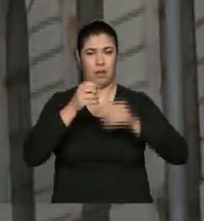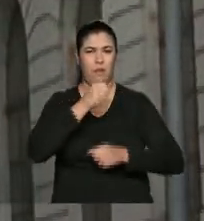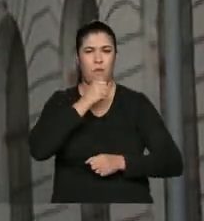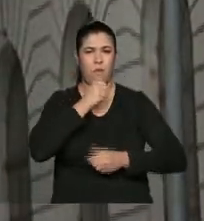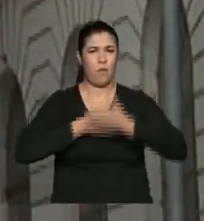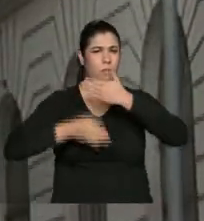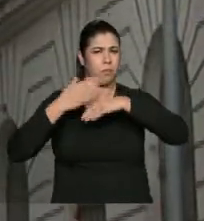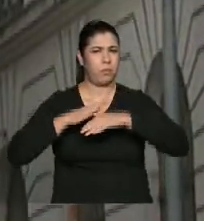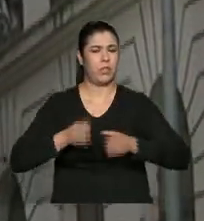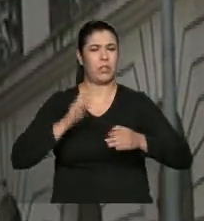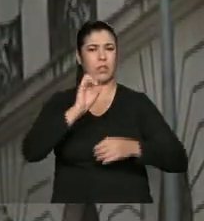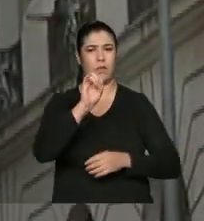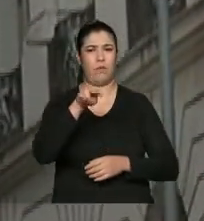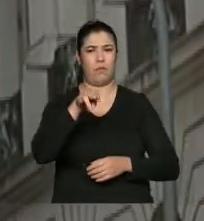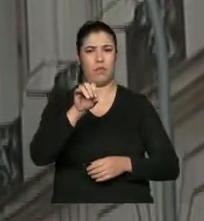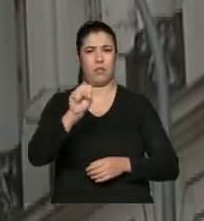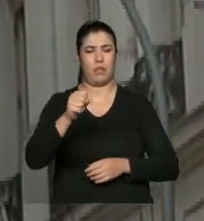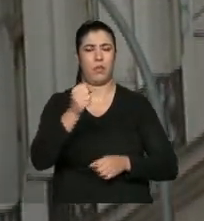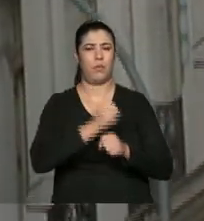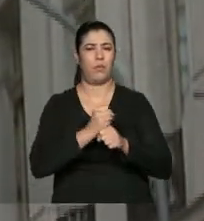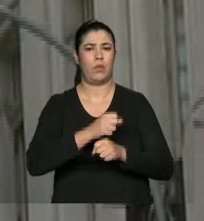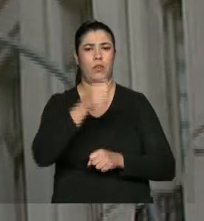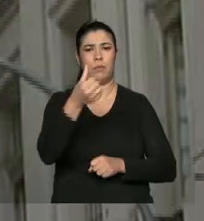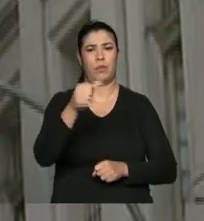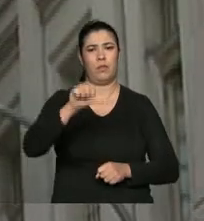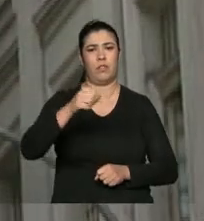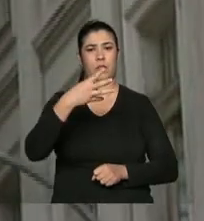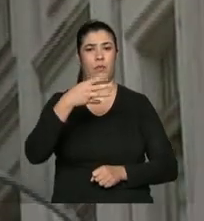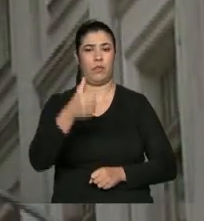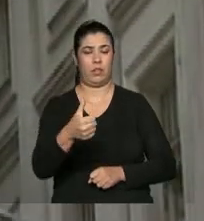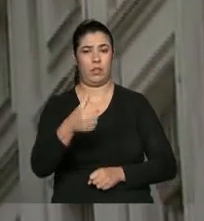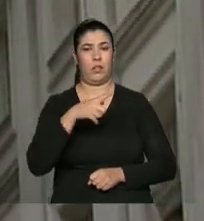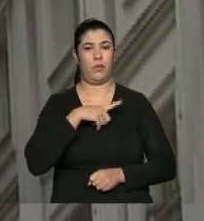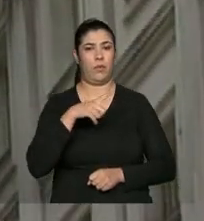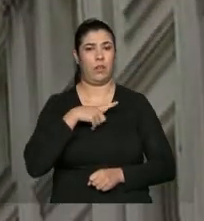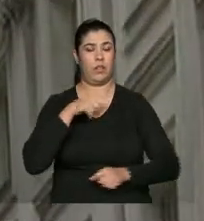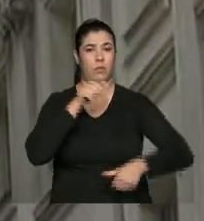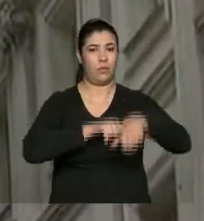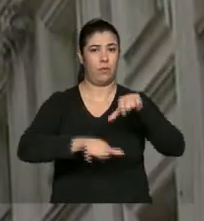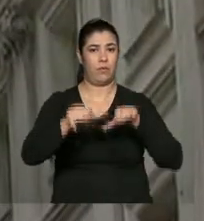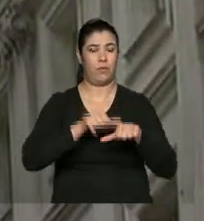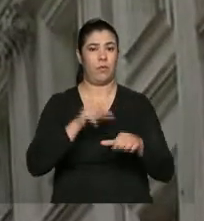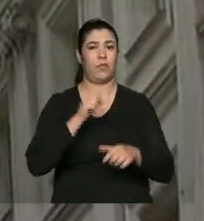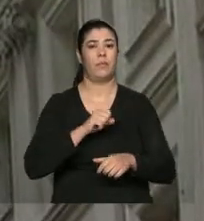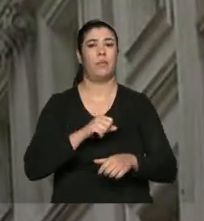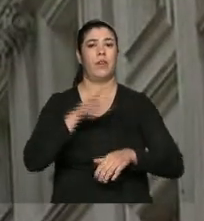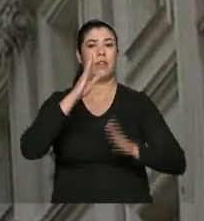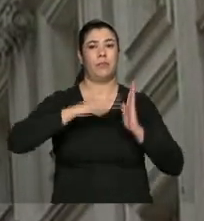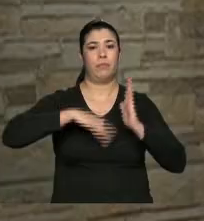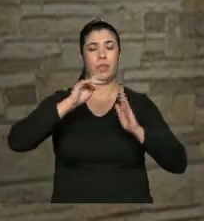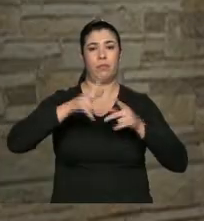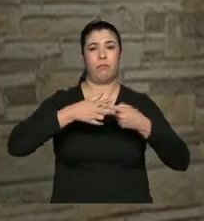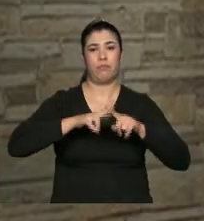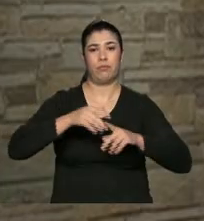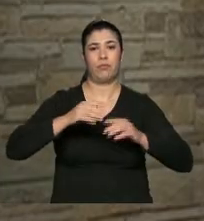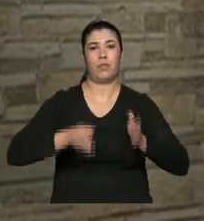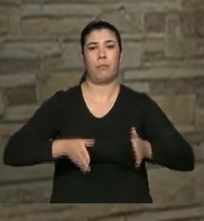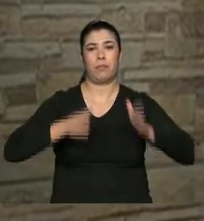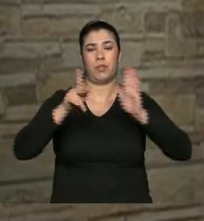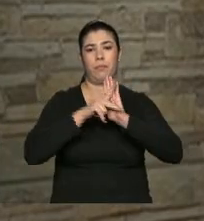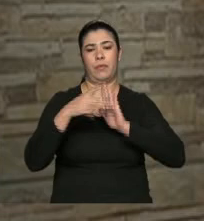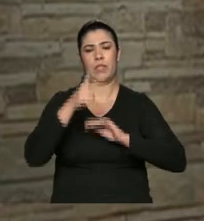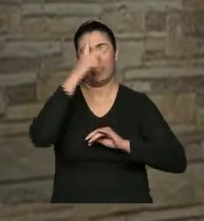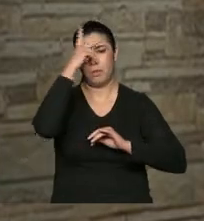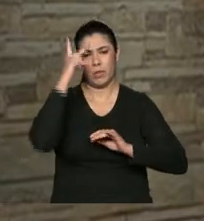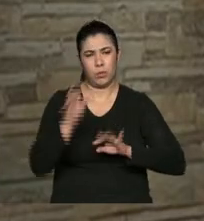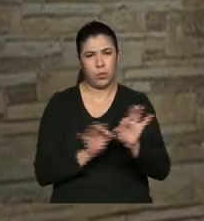do INSS, datado de 1941, que estão sendo transformados em apartamentos. Os próprios moradores se